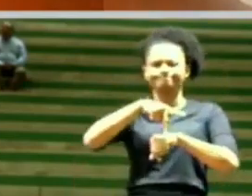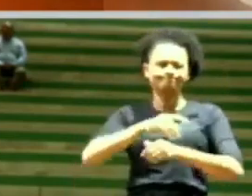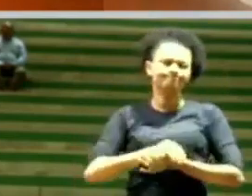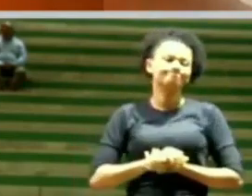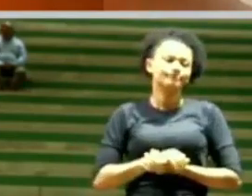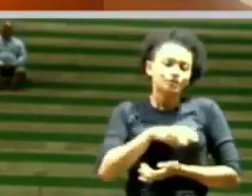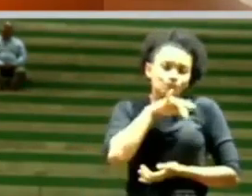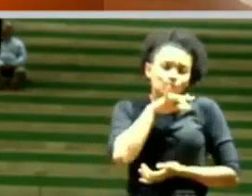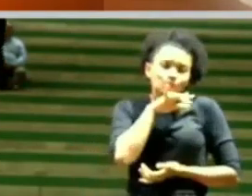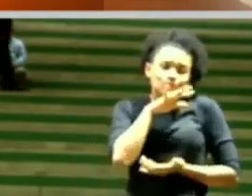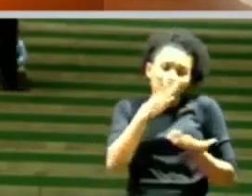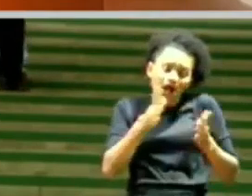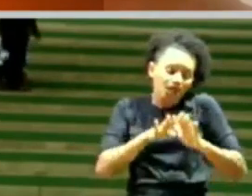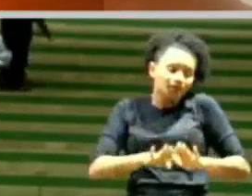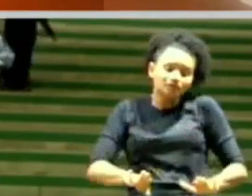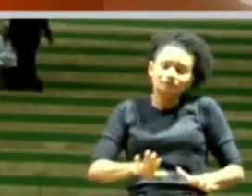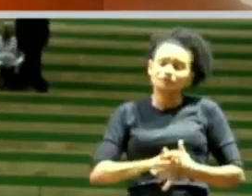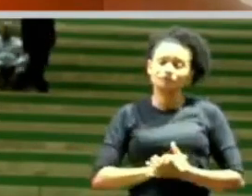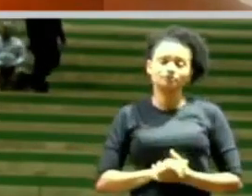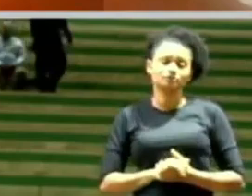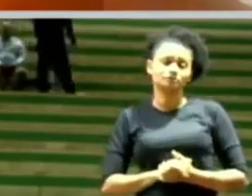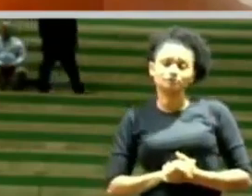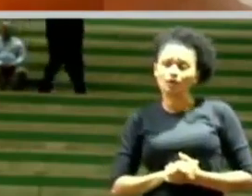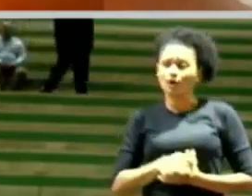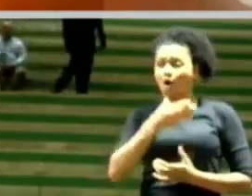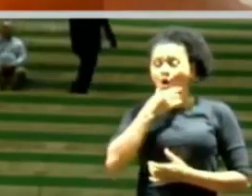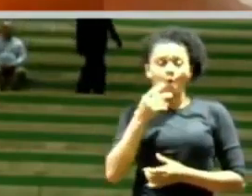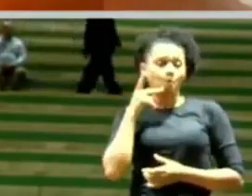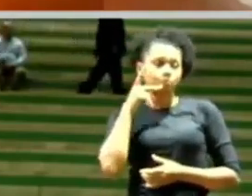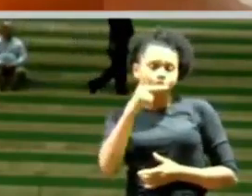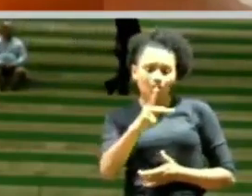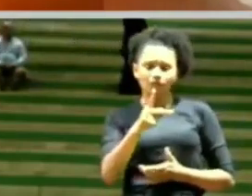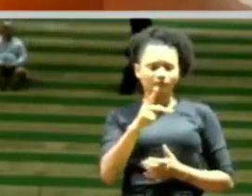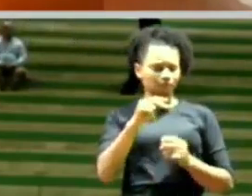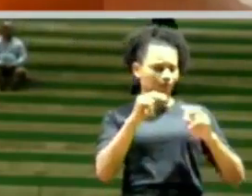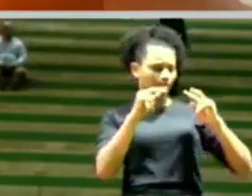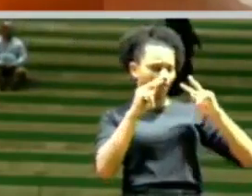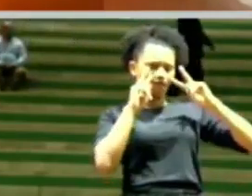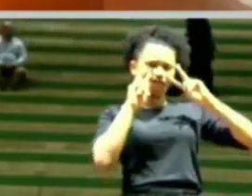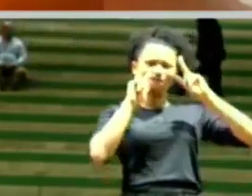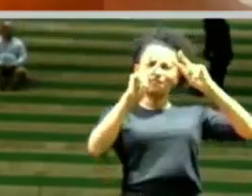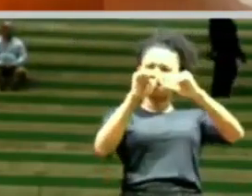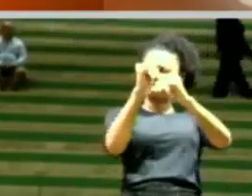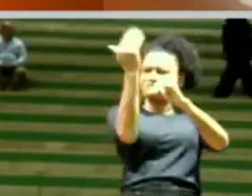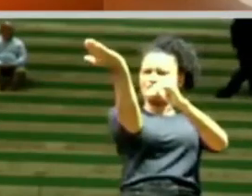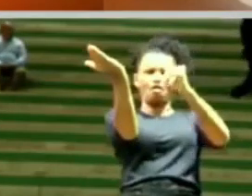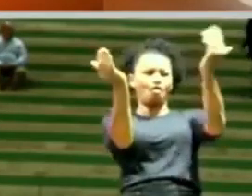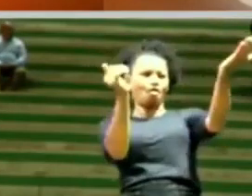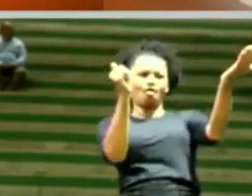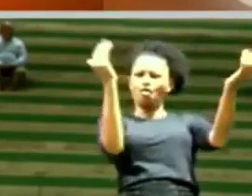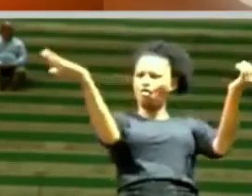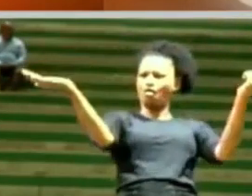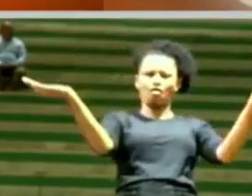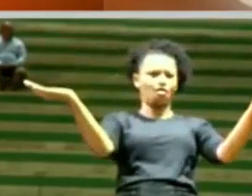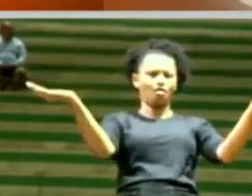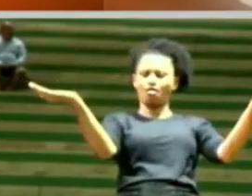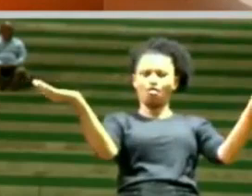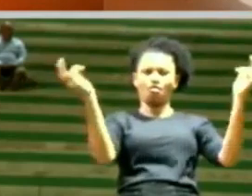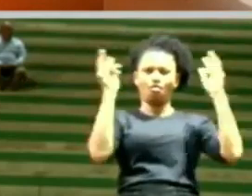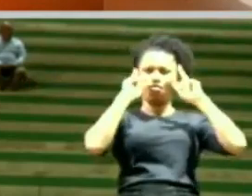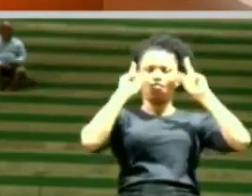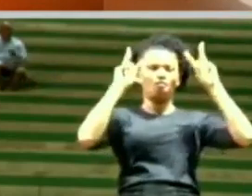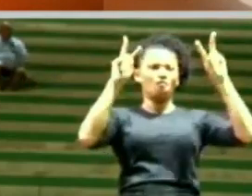É ruim, mas é isso aí. O profeta Abacuque olha para fora e ele vê o